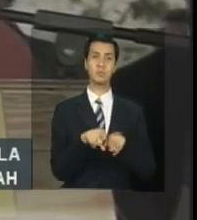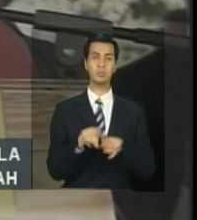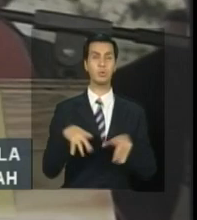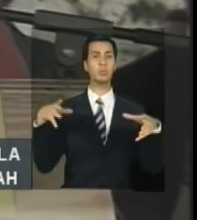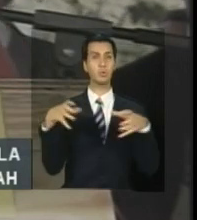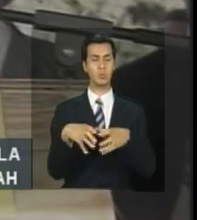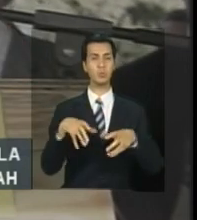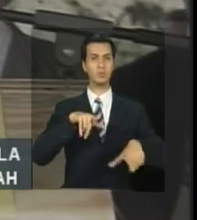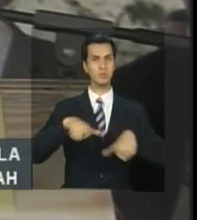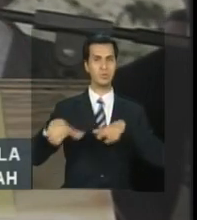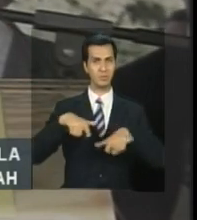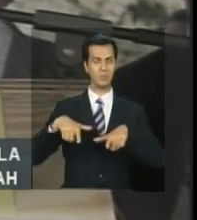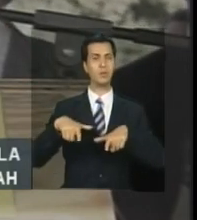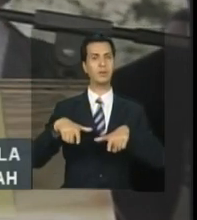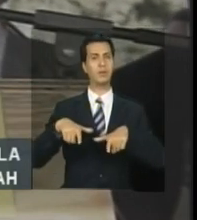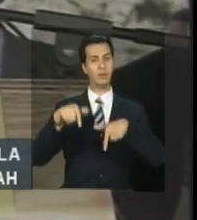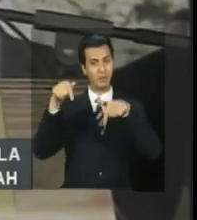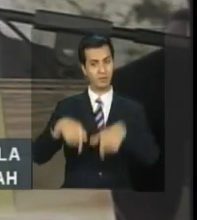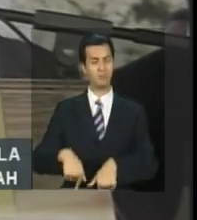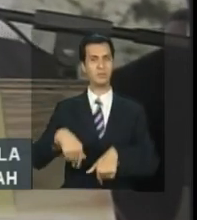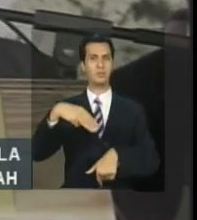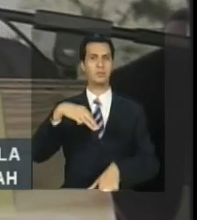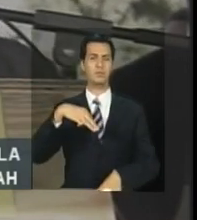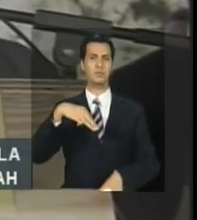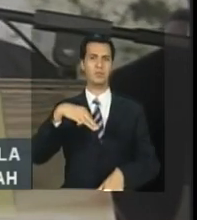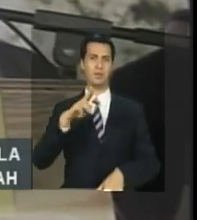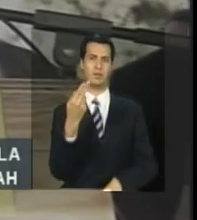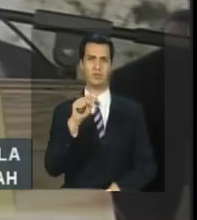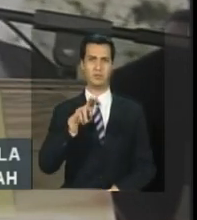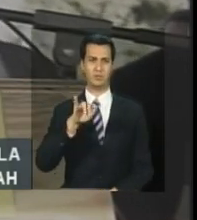aqui nessa base.